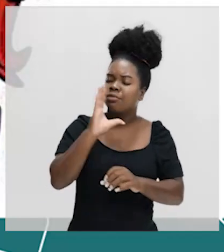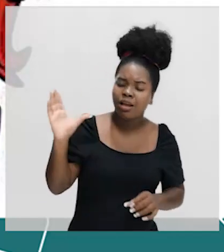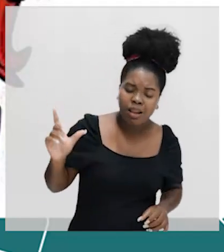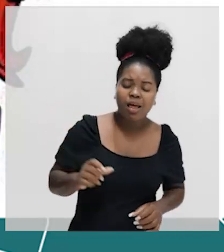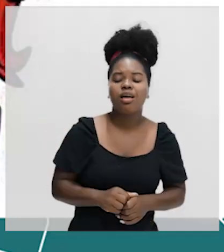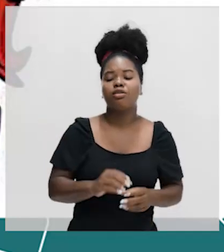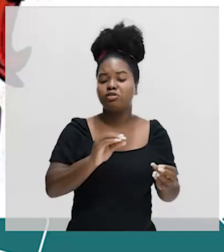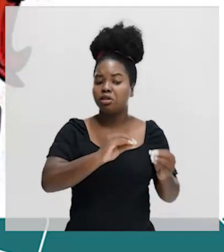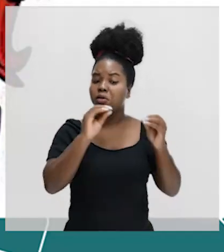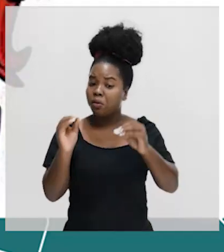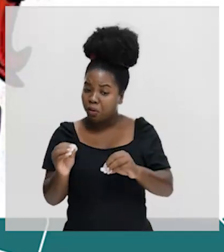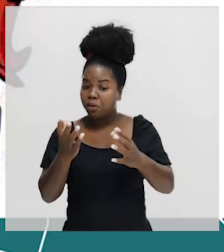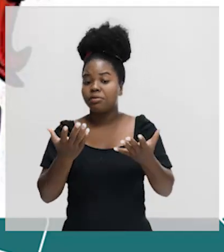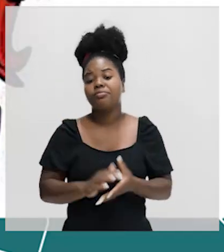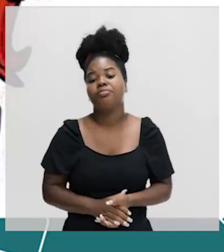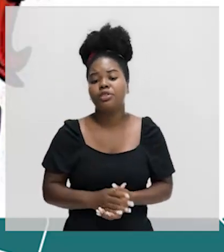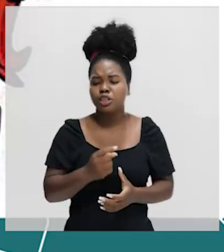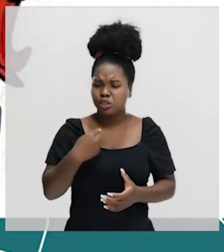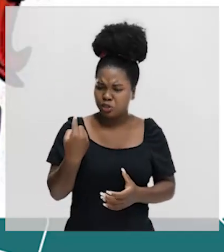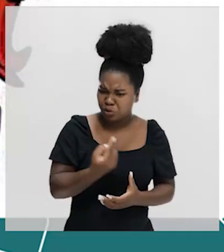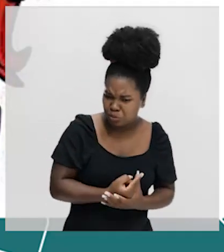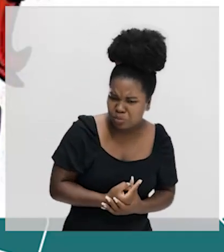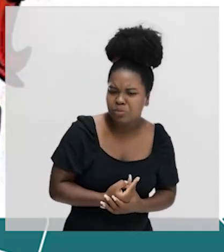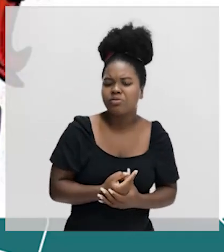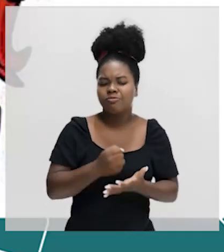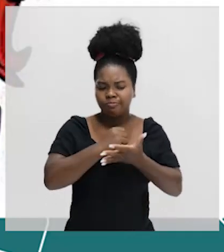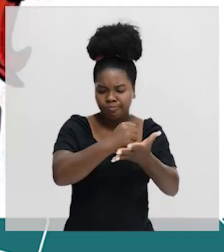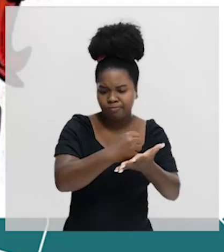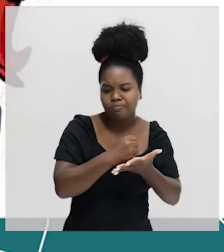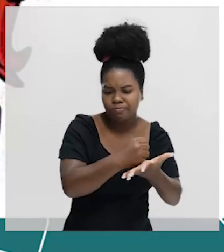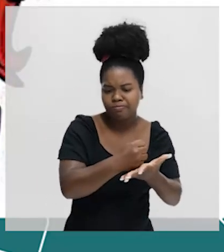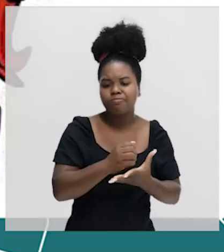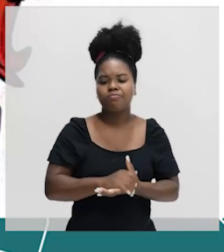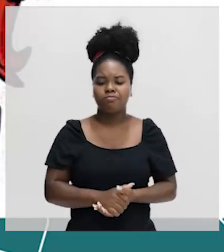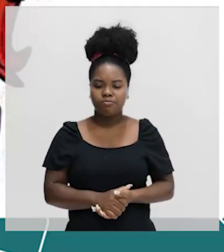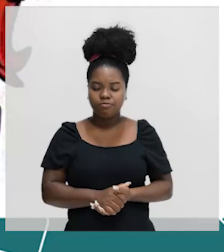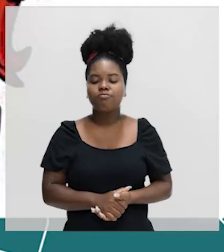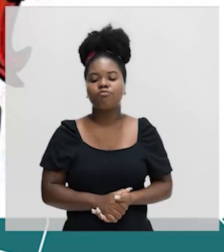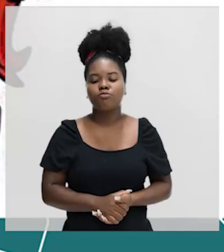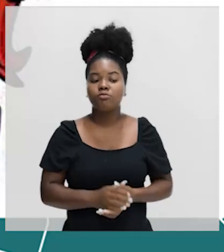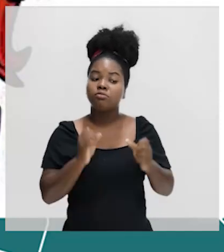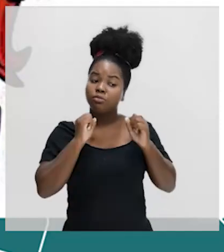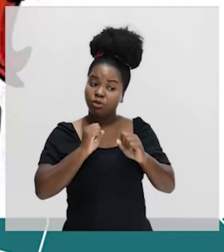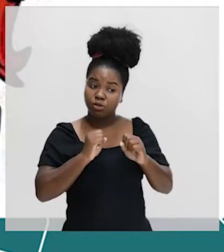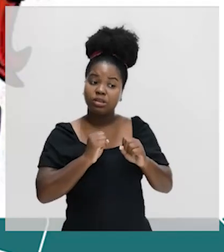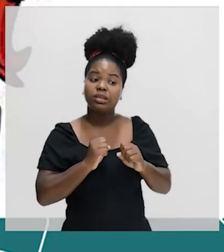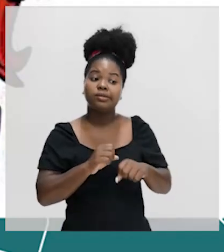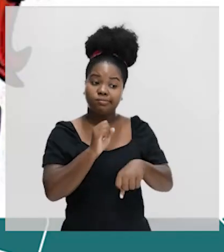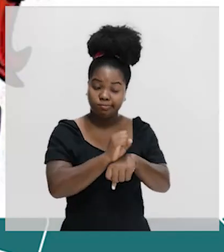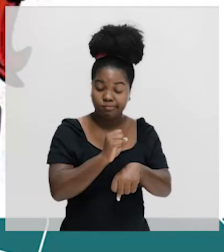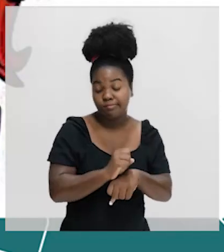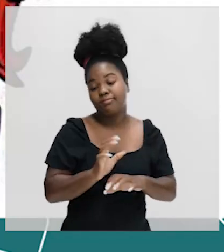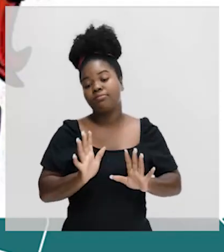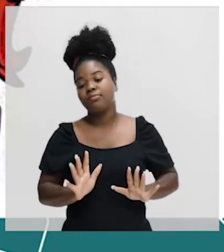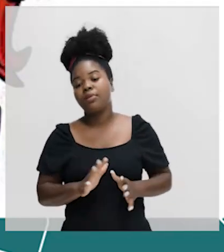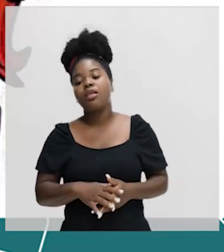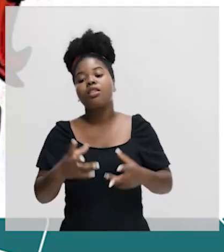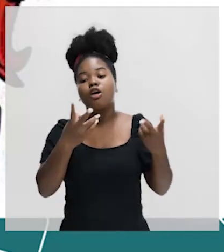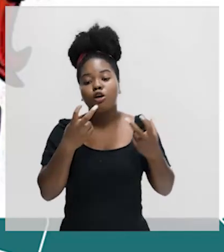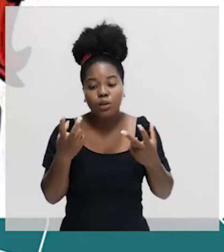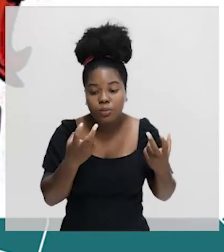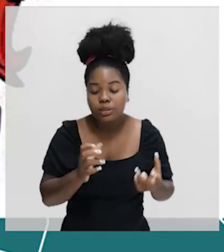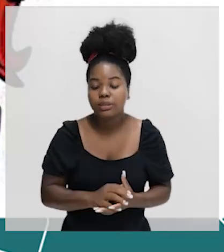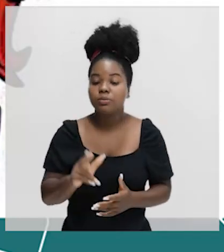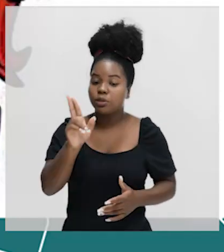estarei transferindo. Nossos atendentes estarão lhe ajudando. Você poderia ficar aguardando. Então, observe que tem